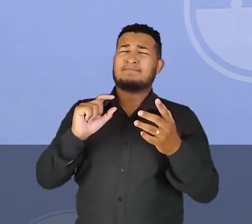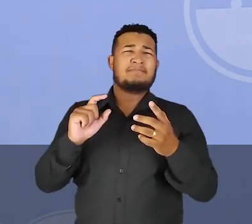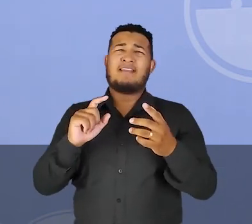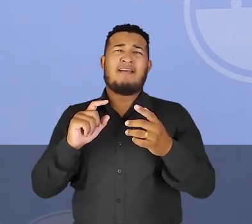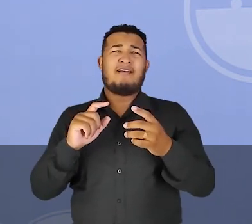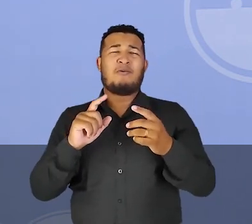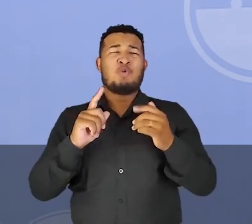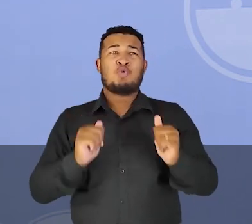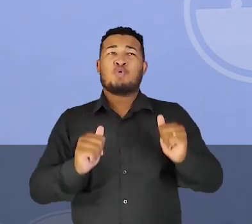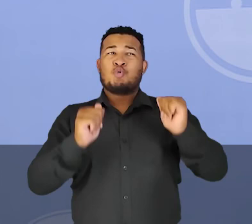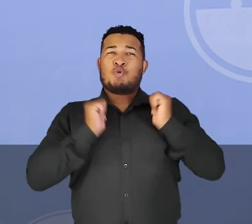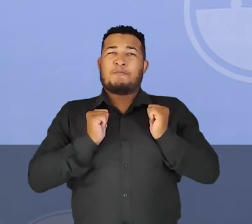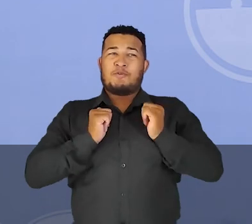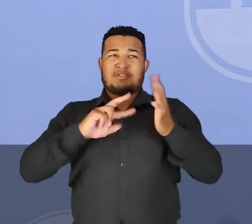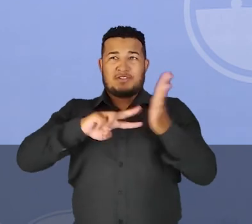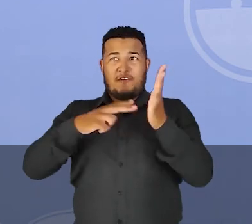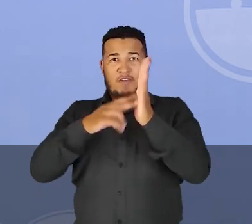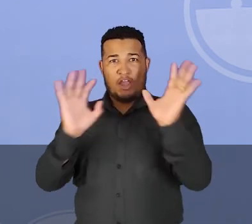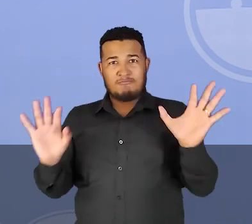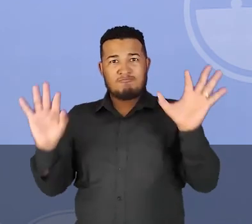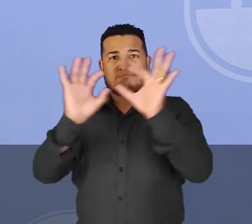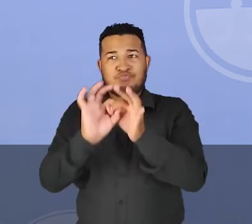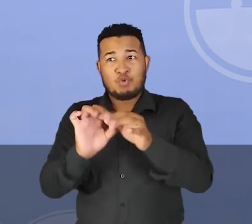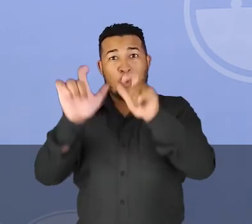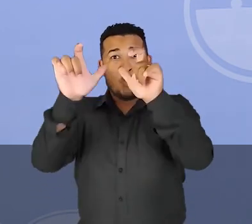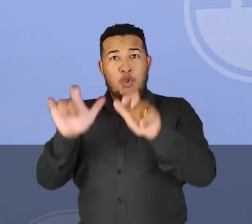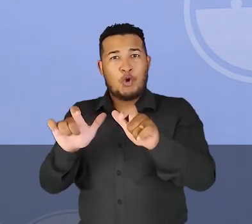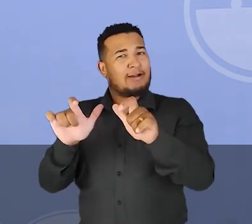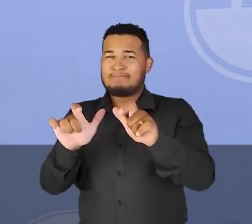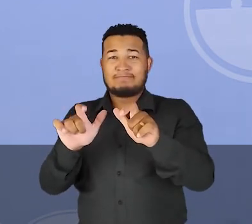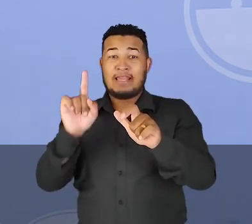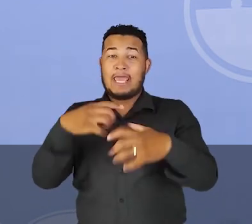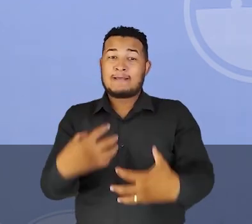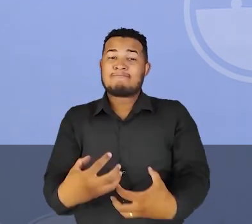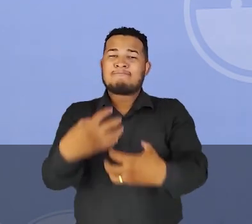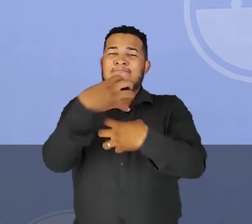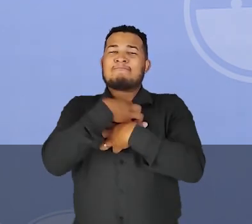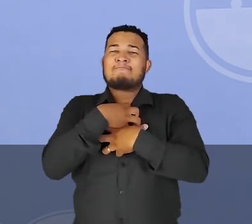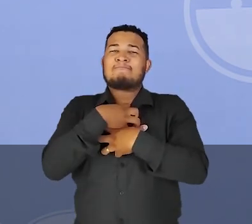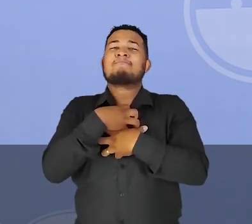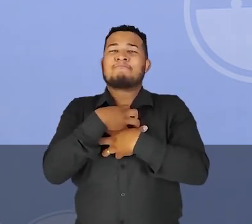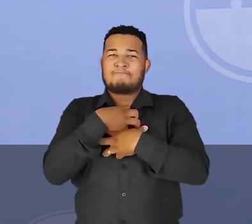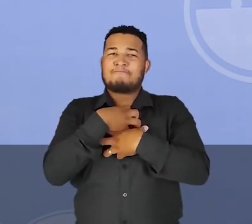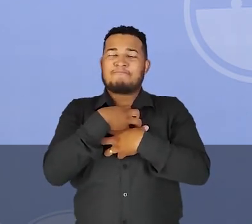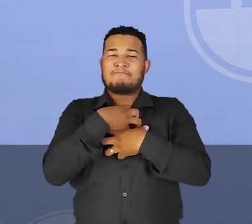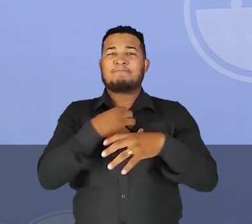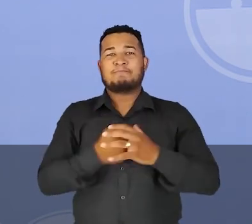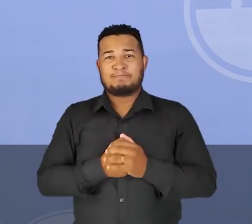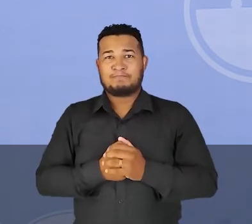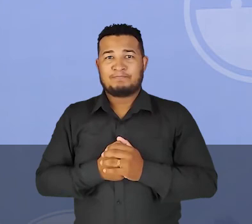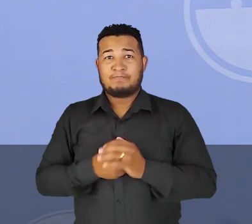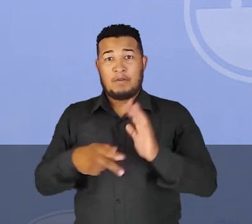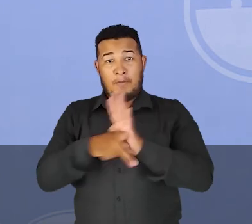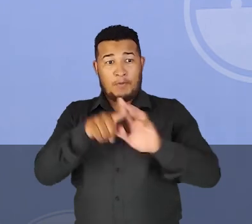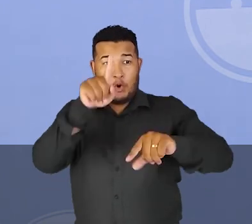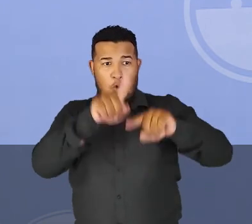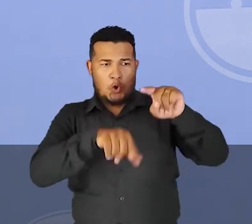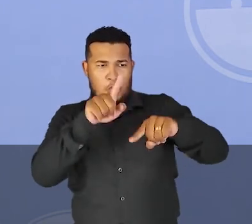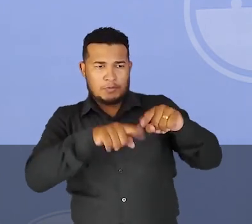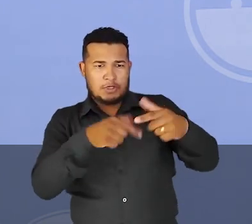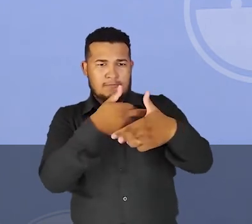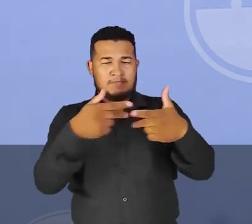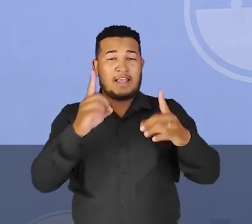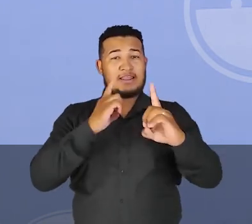repouso não estava condicionado a um lugar, e sim era um estado do corpo, era um